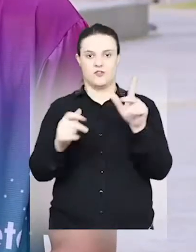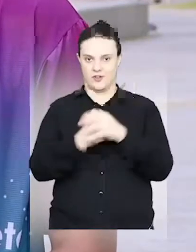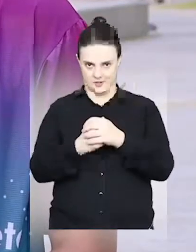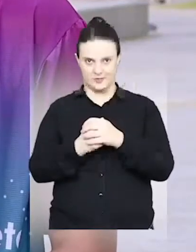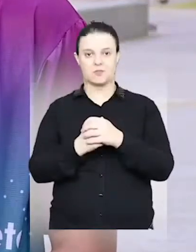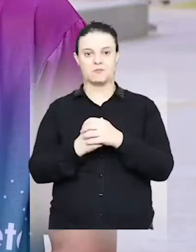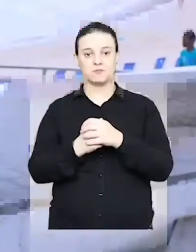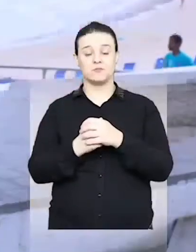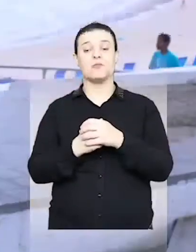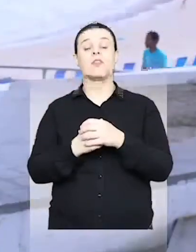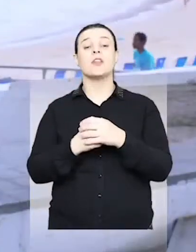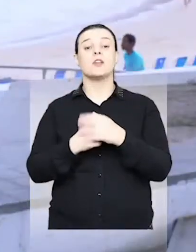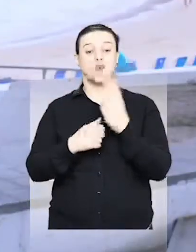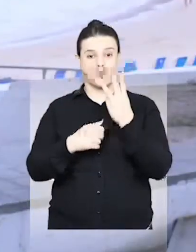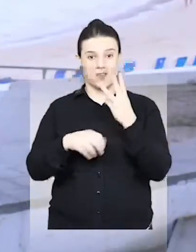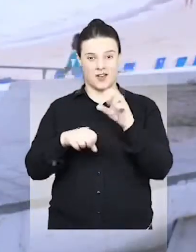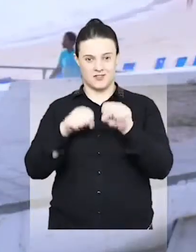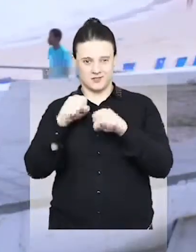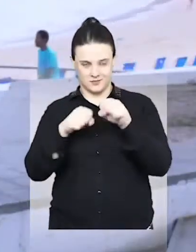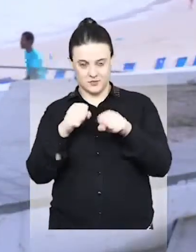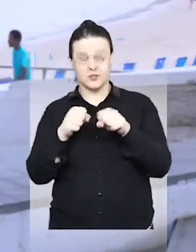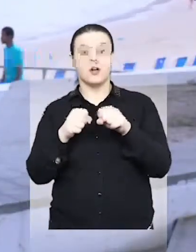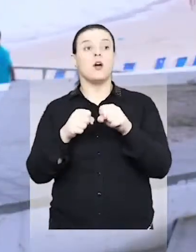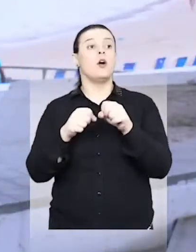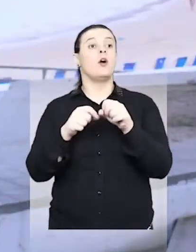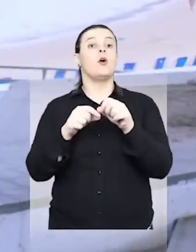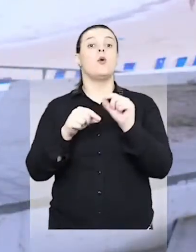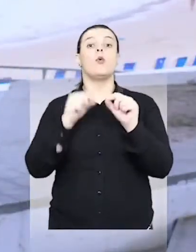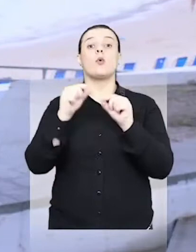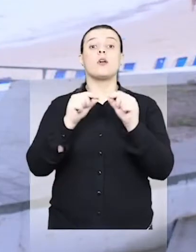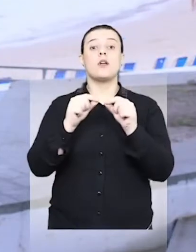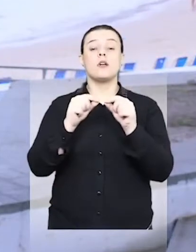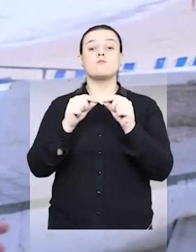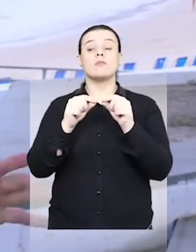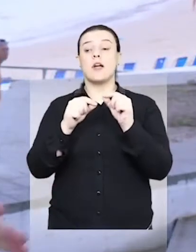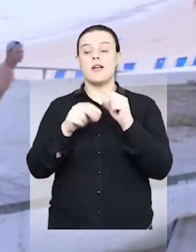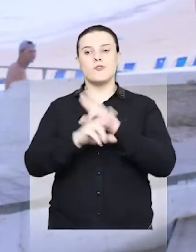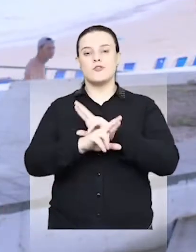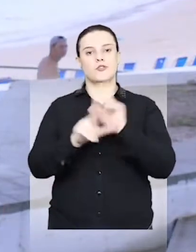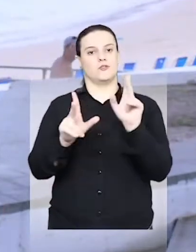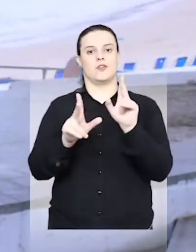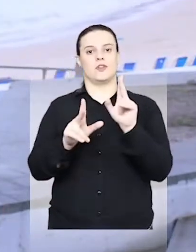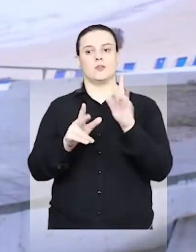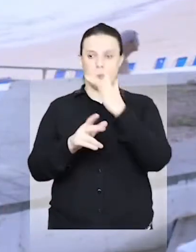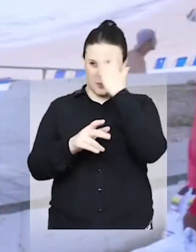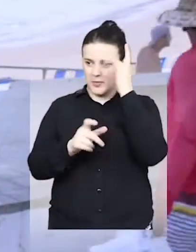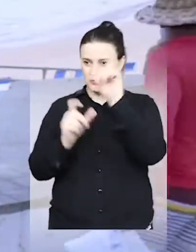diferente. O triatlo para mim é... Rafael Peralva, técnico de triatlon. Né?